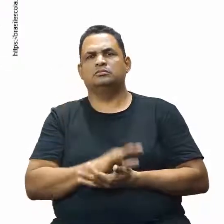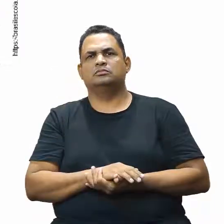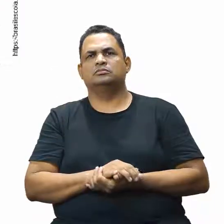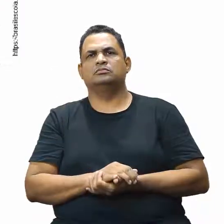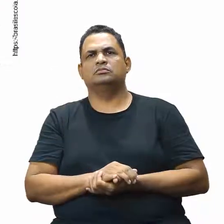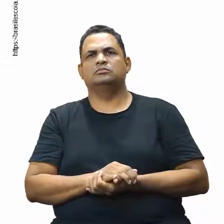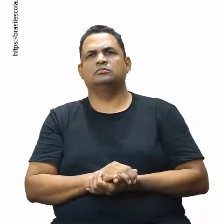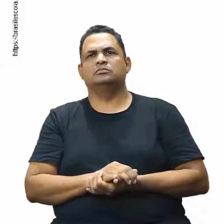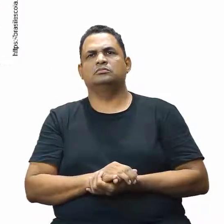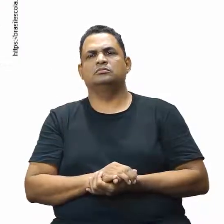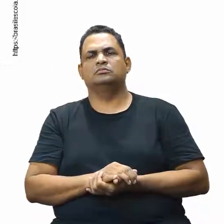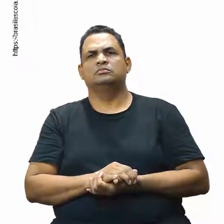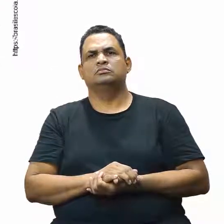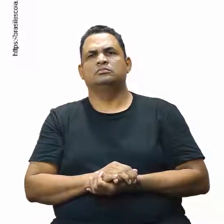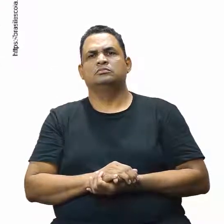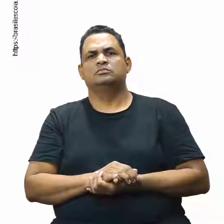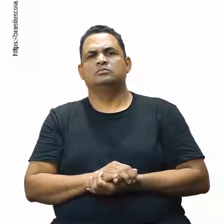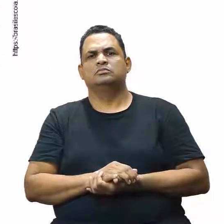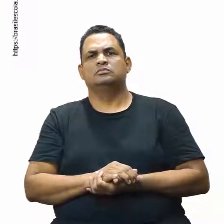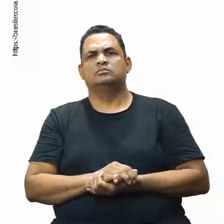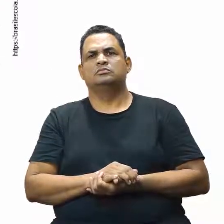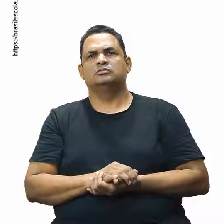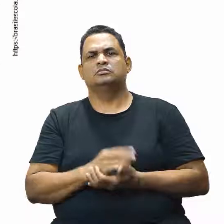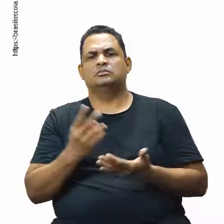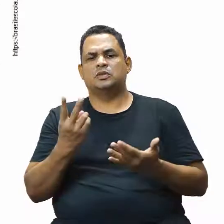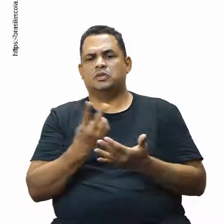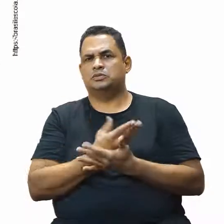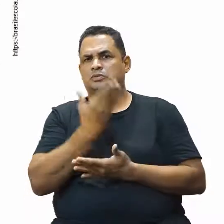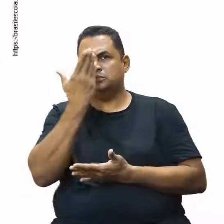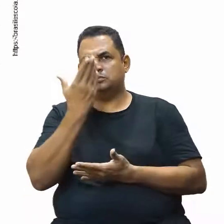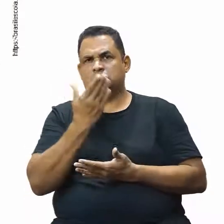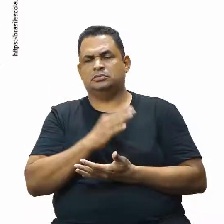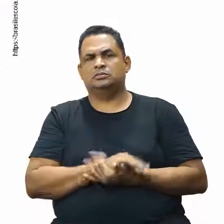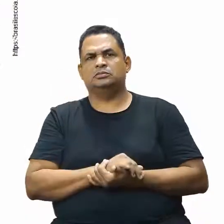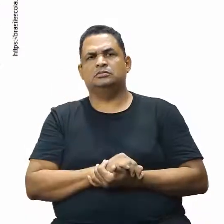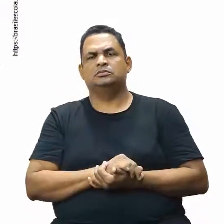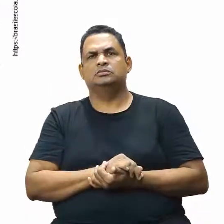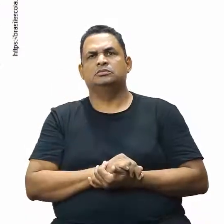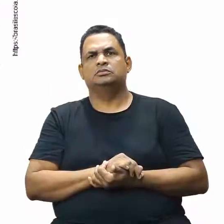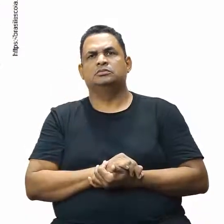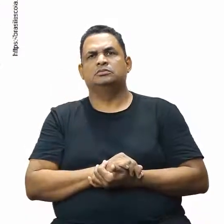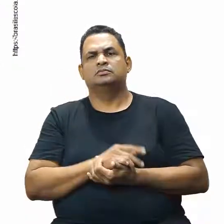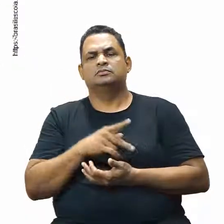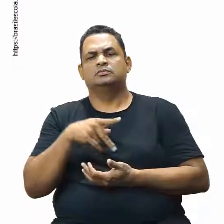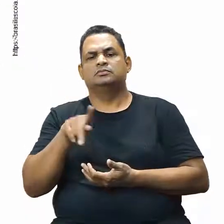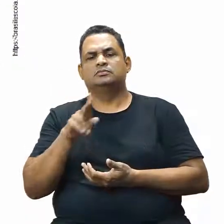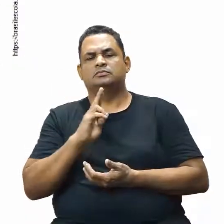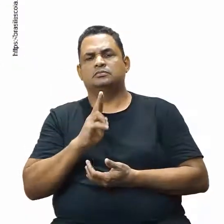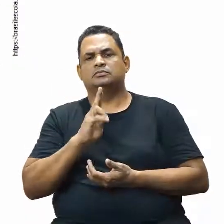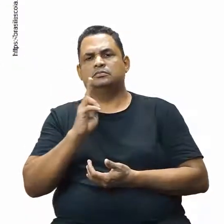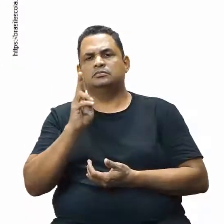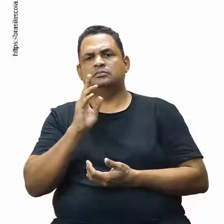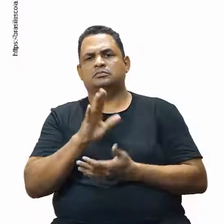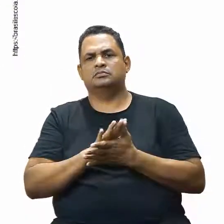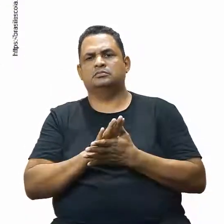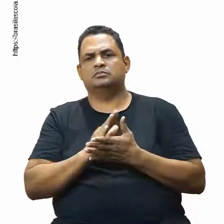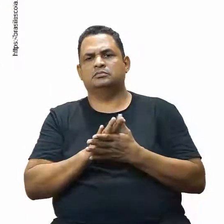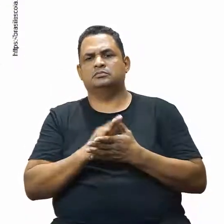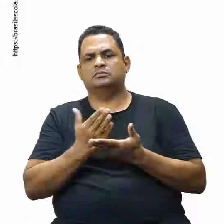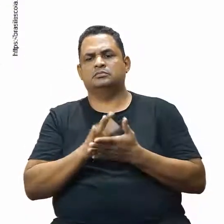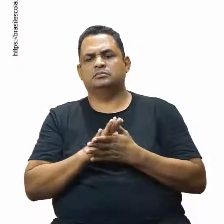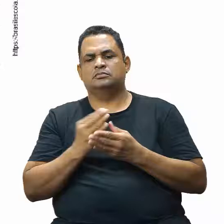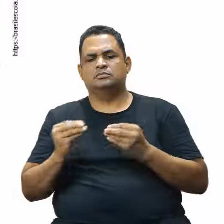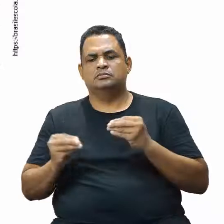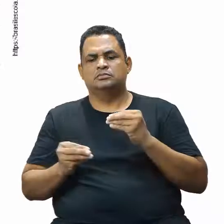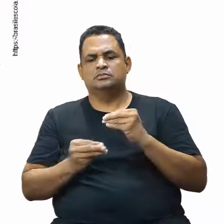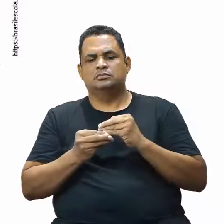vou deixar assinalado a ocorrência, né, delas. Só que para o processo de inserir na floresta